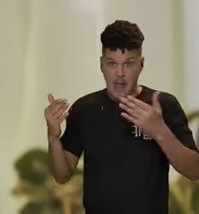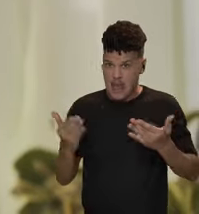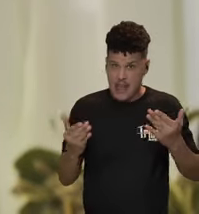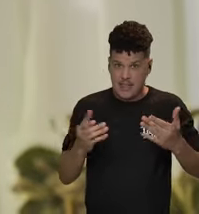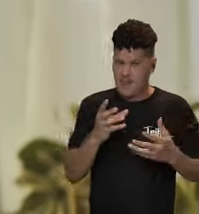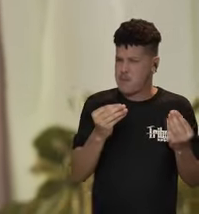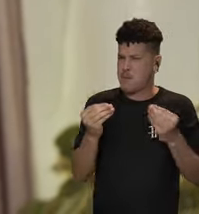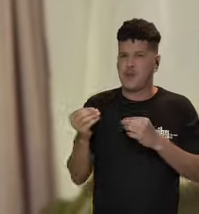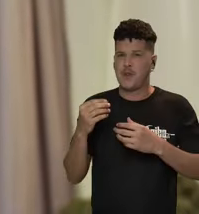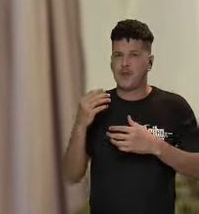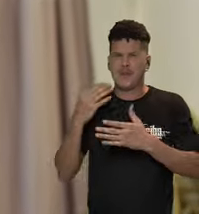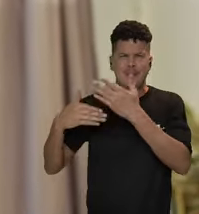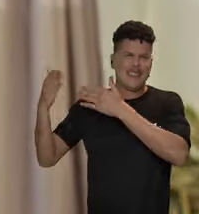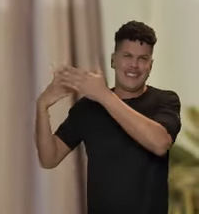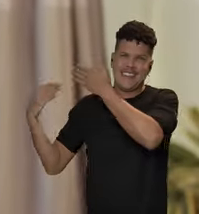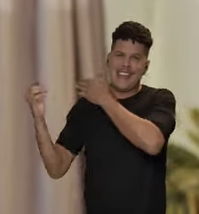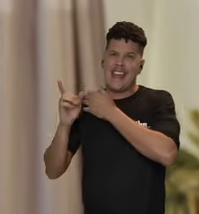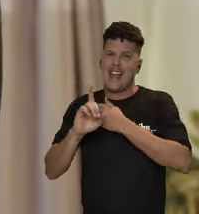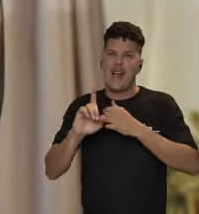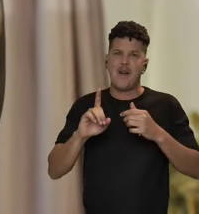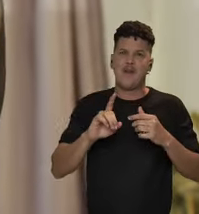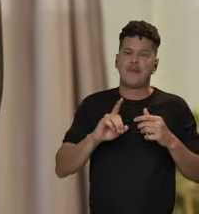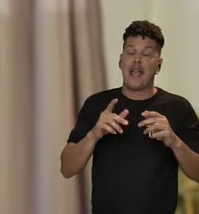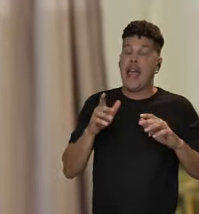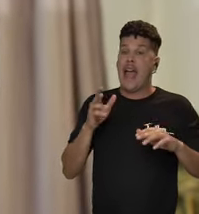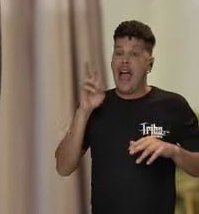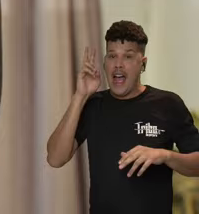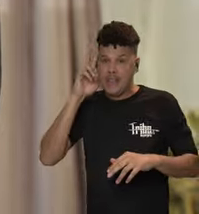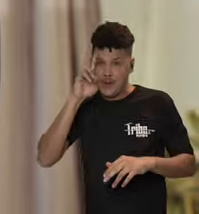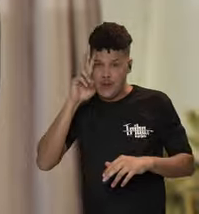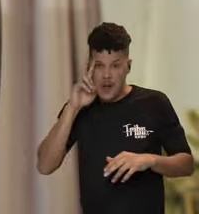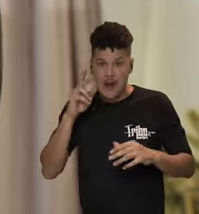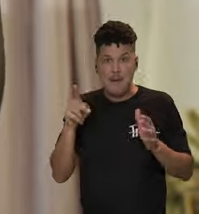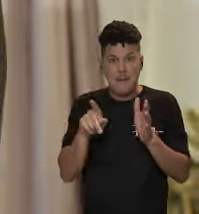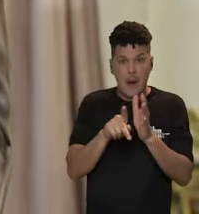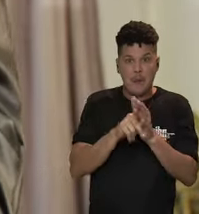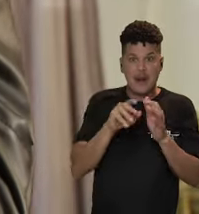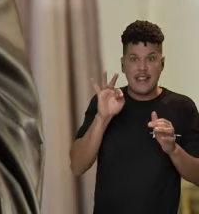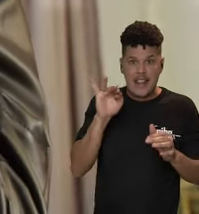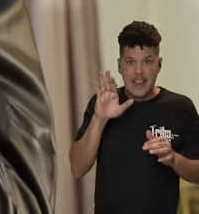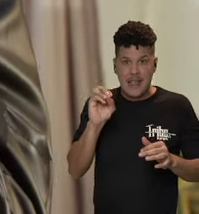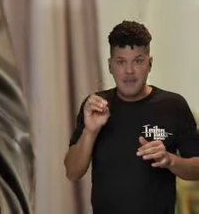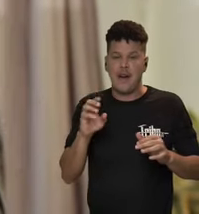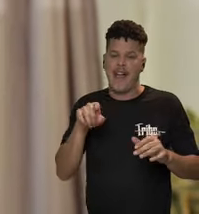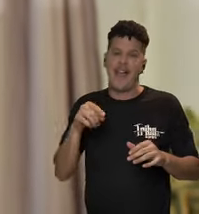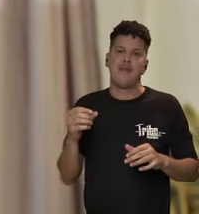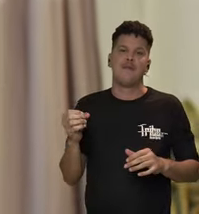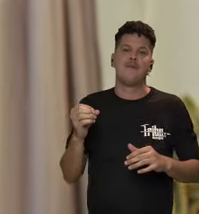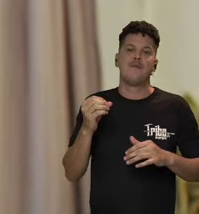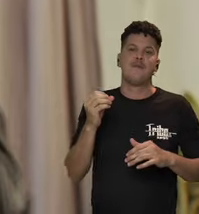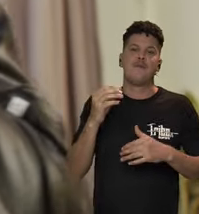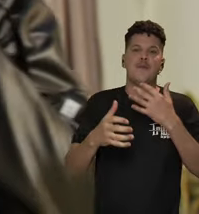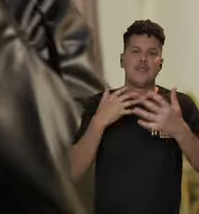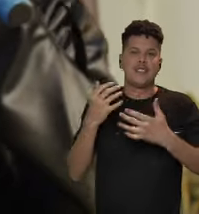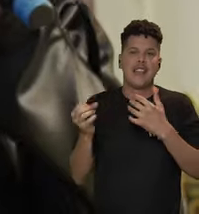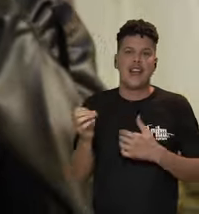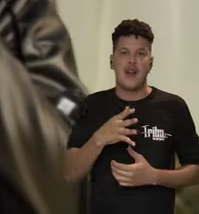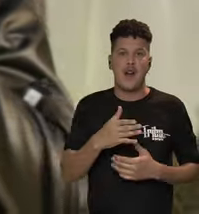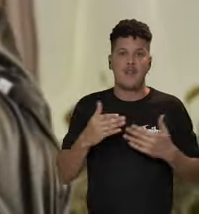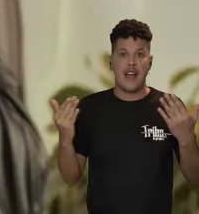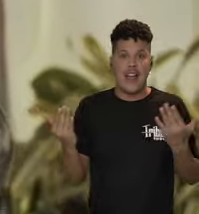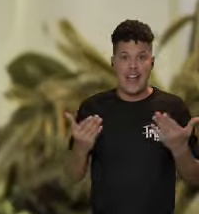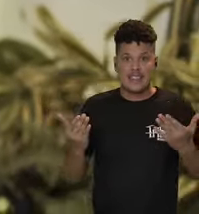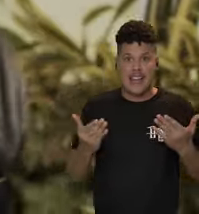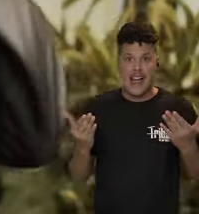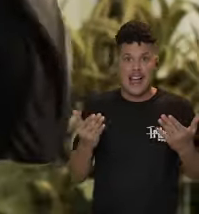né, mano? É antiga, tá no... mais pela história do tribo. Tá no meio tempo. Uma música de 10 anos atrás é uma música nova, né? Sim, sim. Então essa aqui, mano, ela tá virada